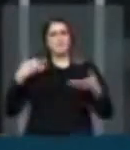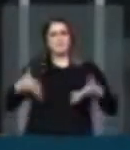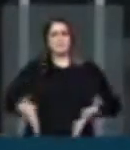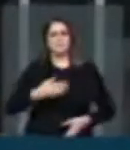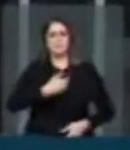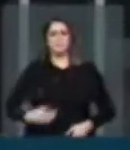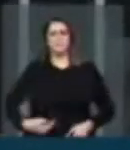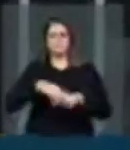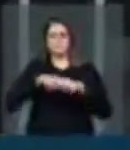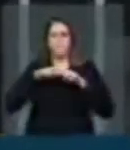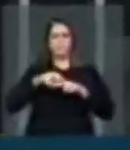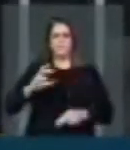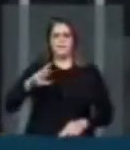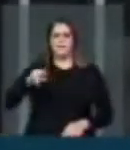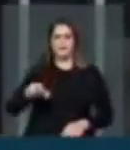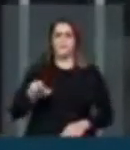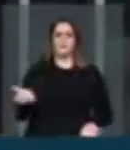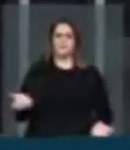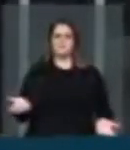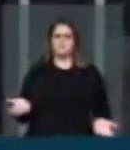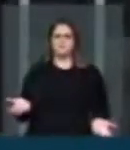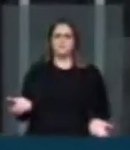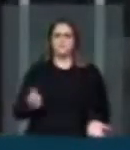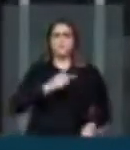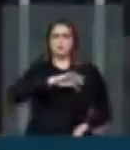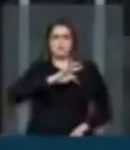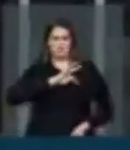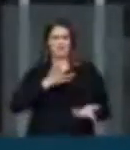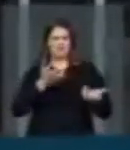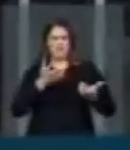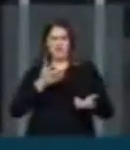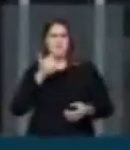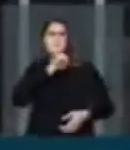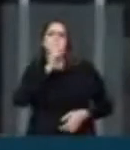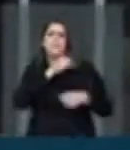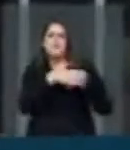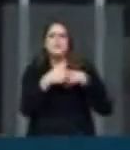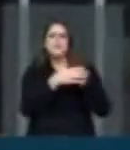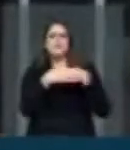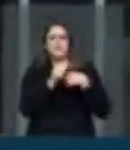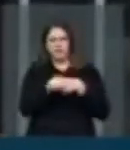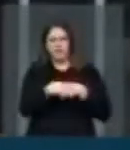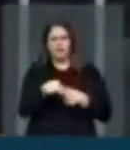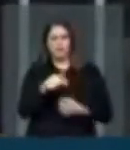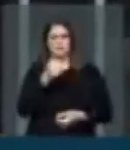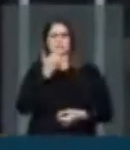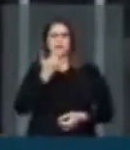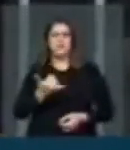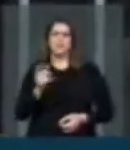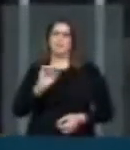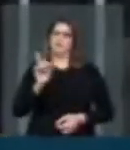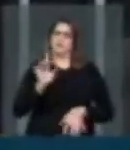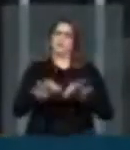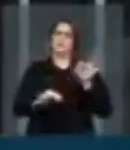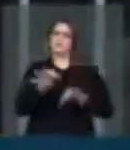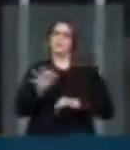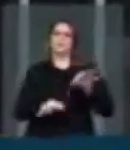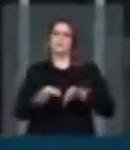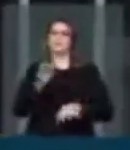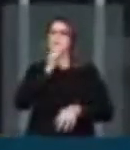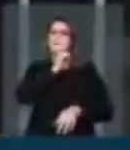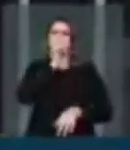poder. Esperava o PT ter na justiça uma mãe que perdoa? A justiça não tem filhos,